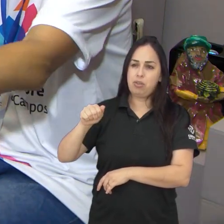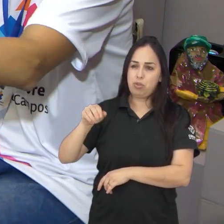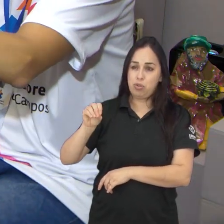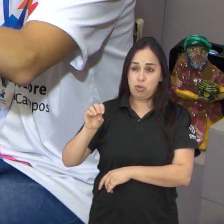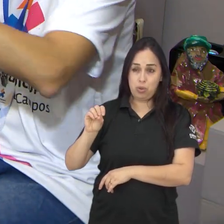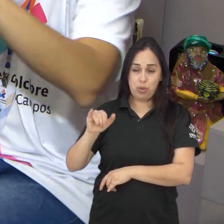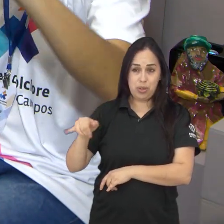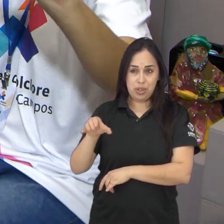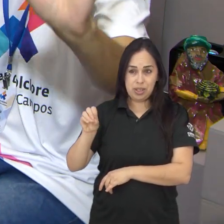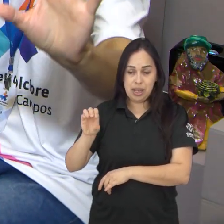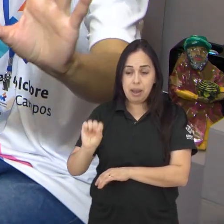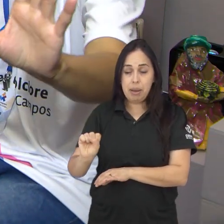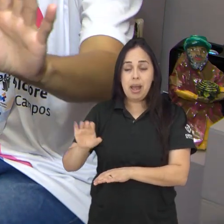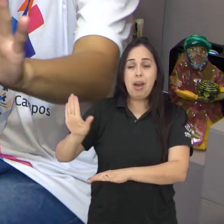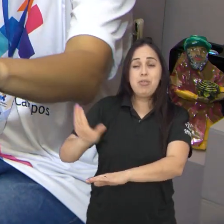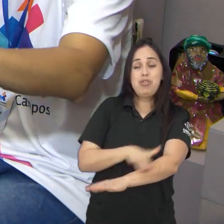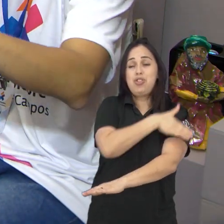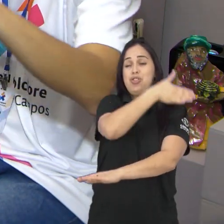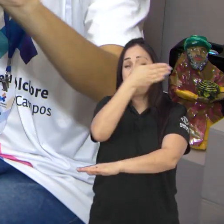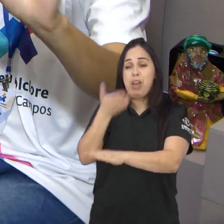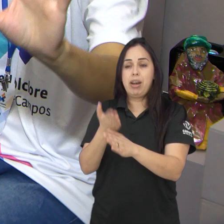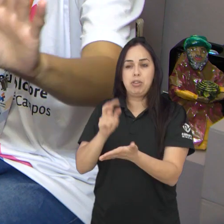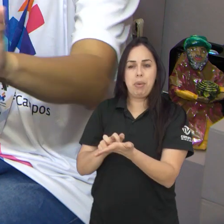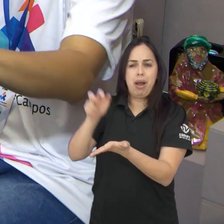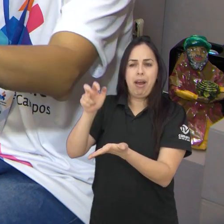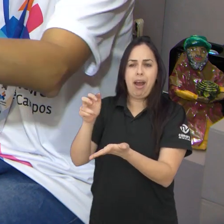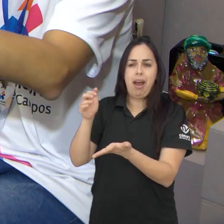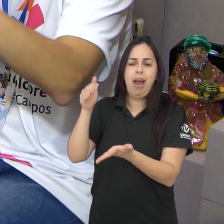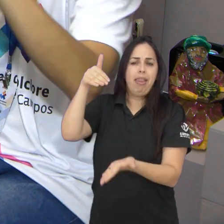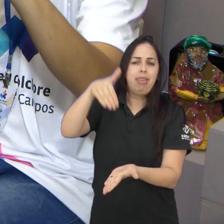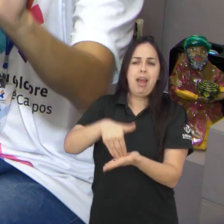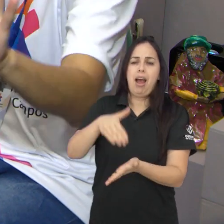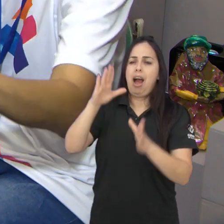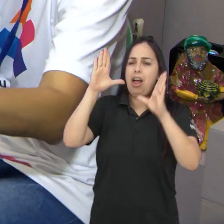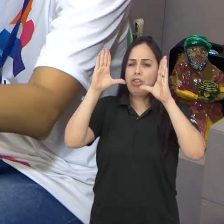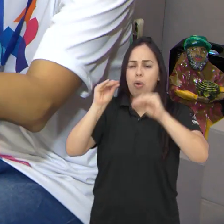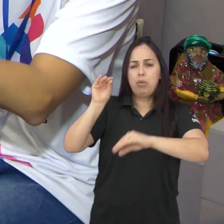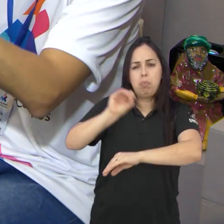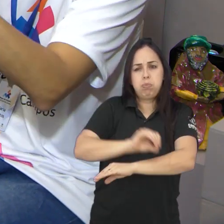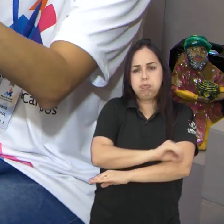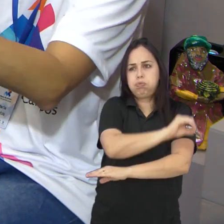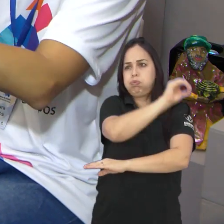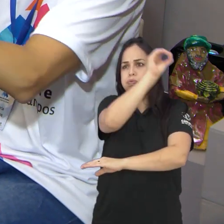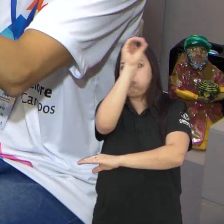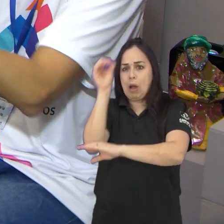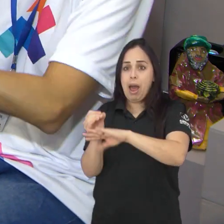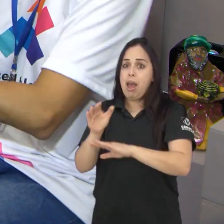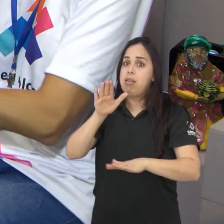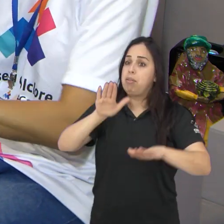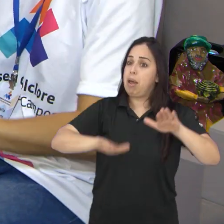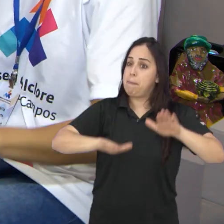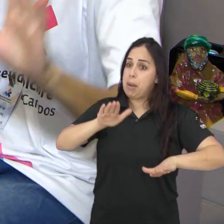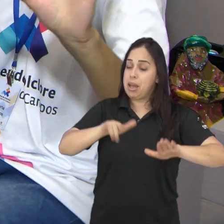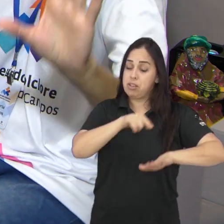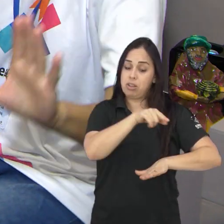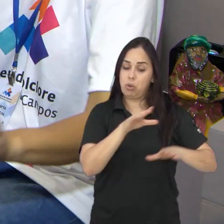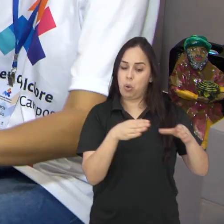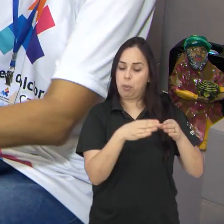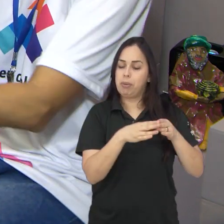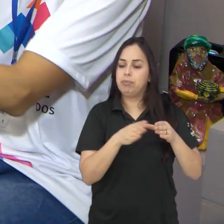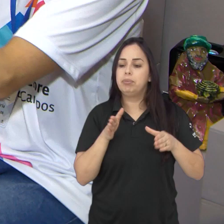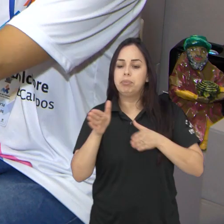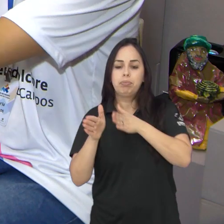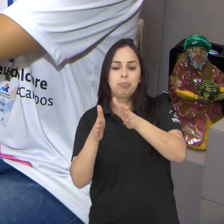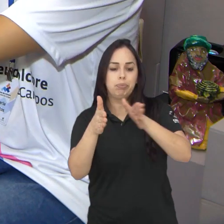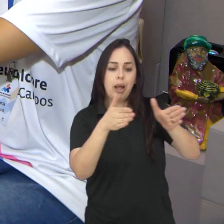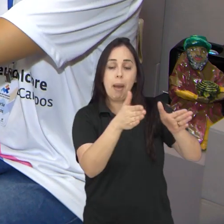inteiro, né? Começa de manhã, ou começa no fim da tarde, ou começa no meio da tarde, depende da programação deles. Mas